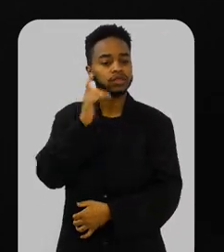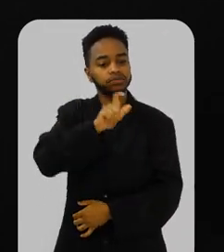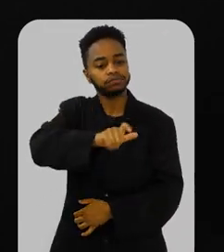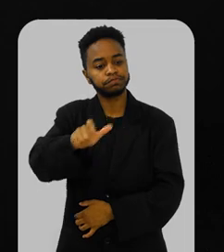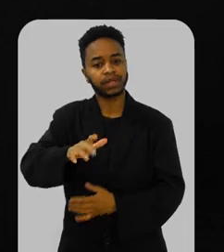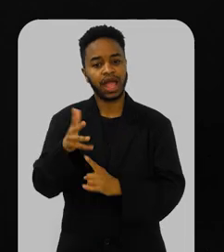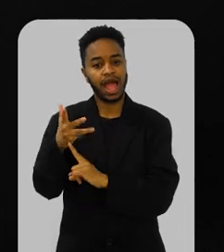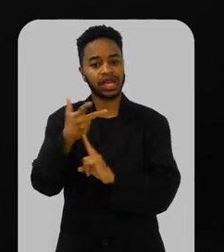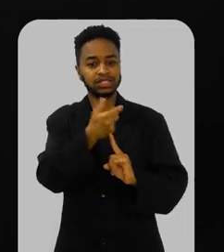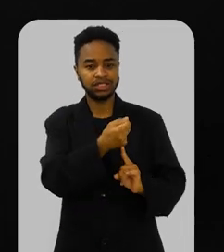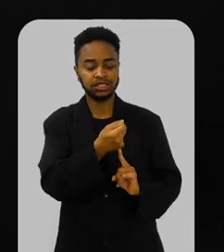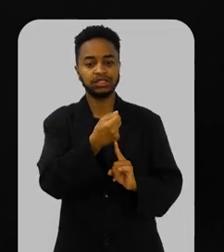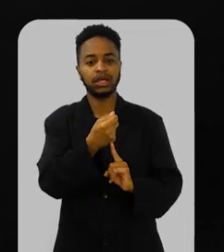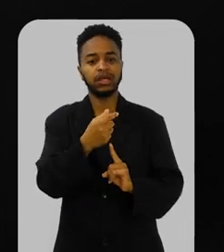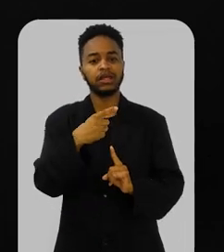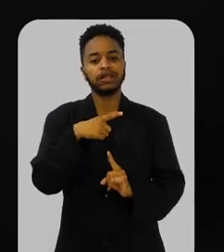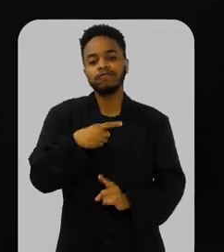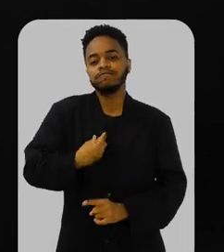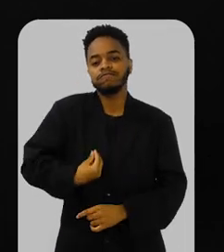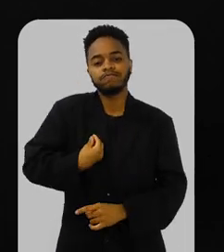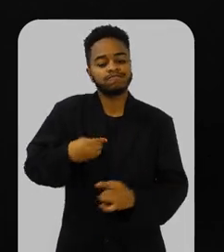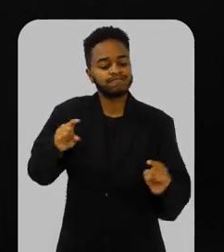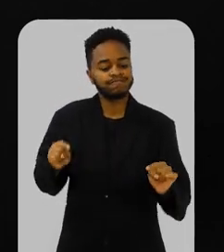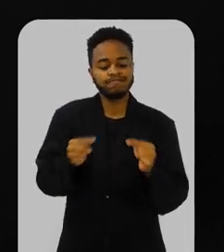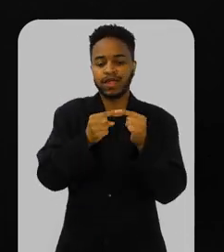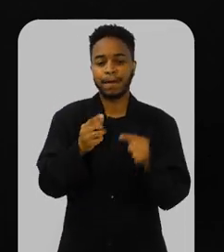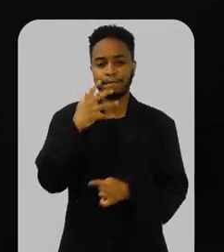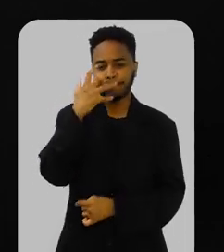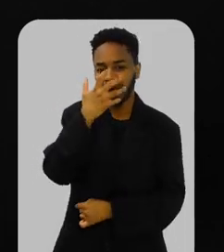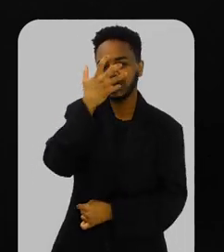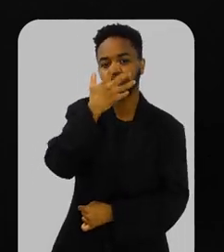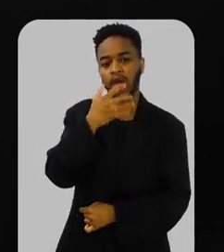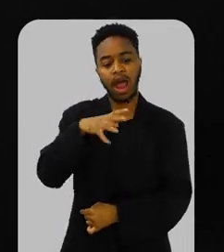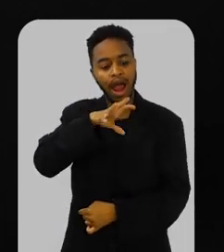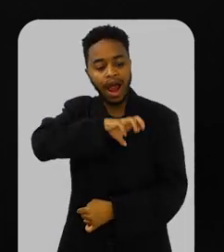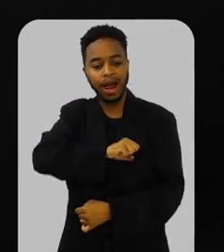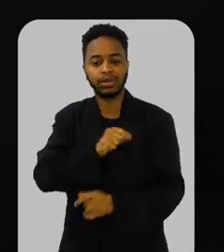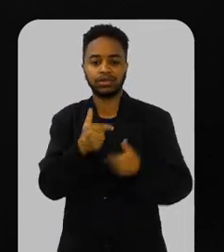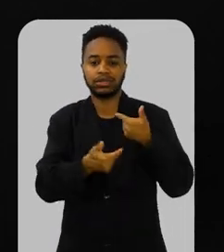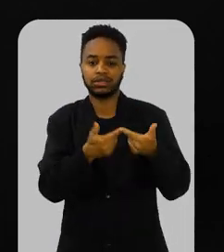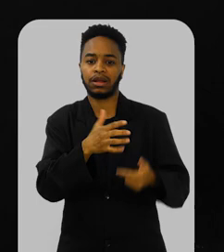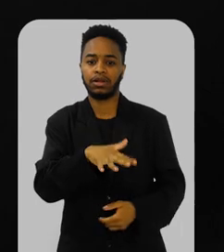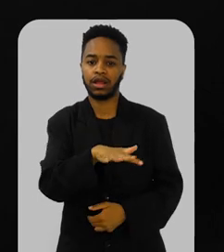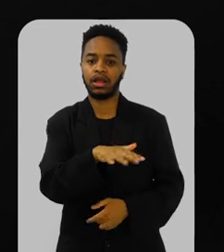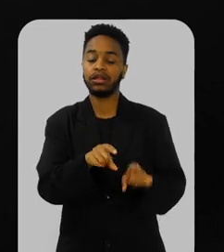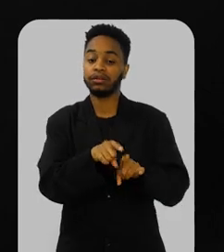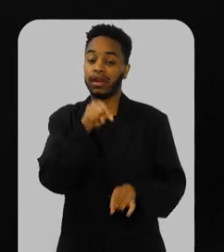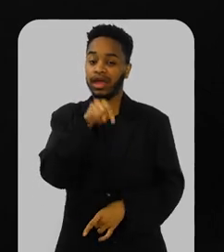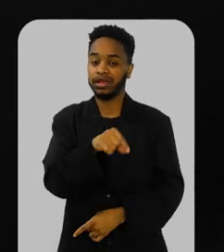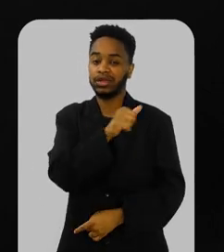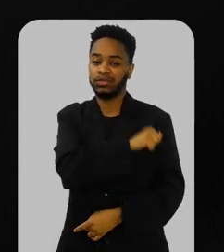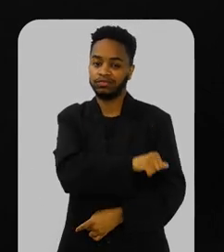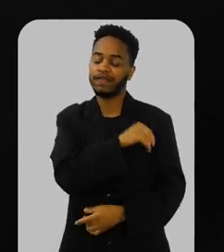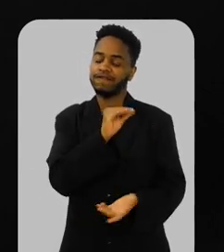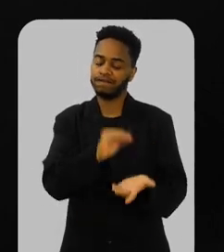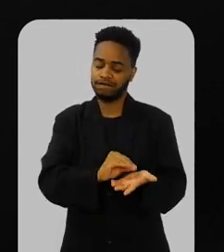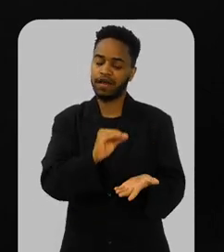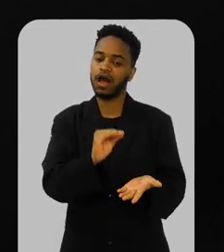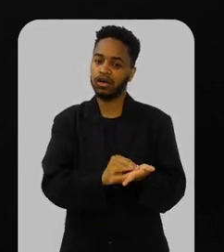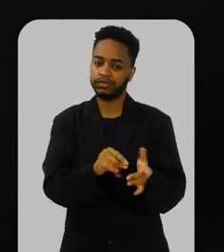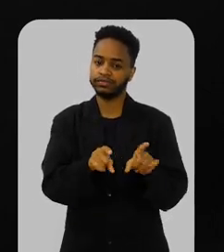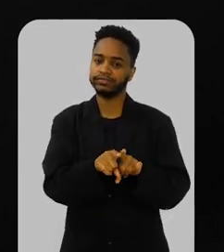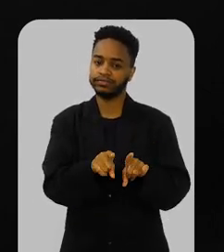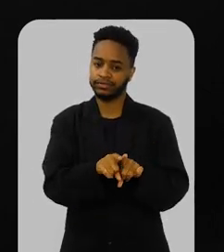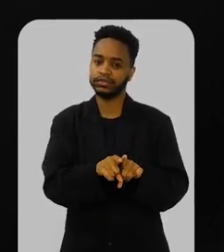si, ele vive com muita paixão o que ele faz. E aqui no Rio de Janeiro falta muito